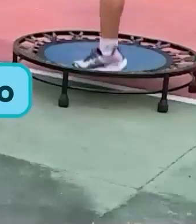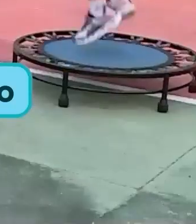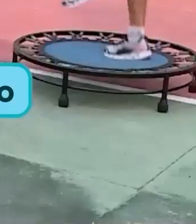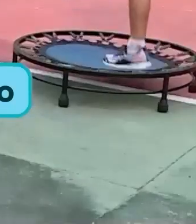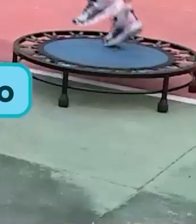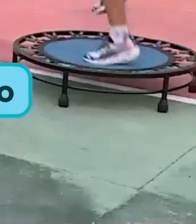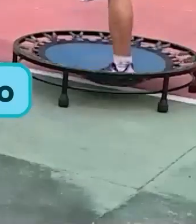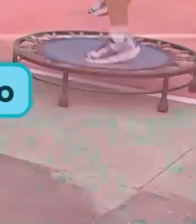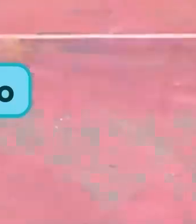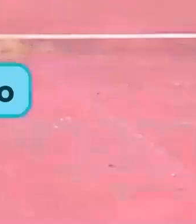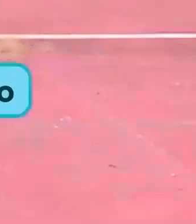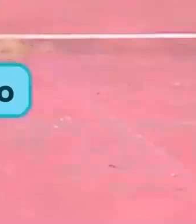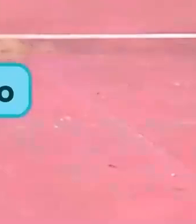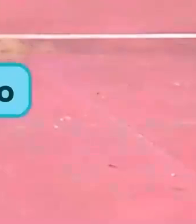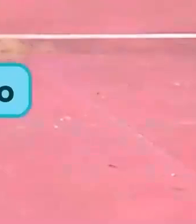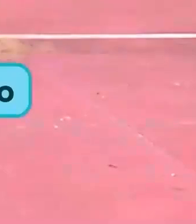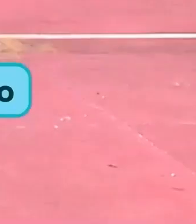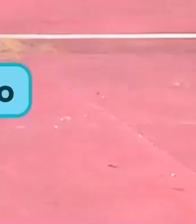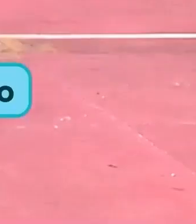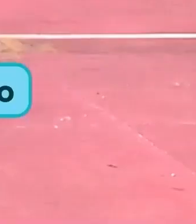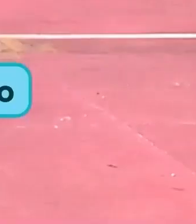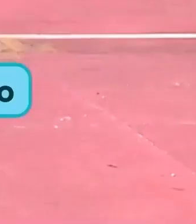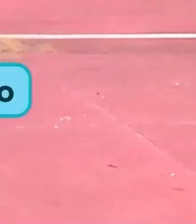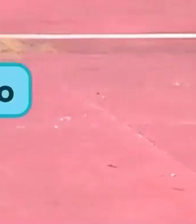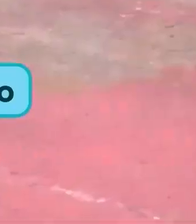para vocês verem aí a diferença.